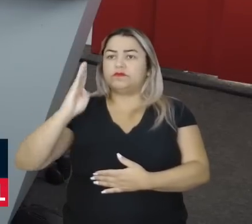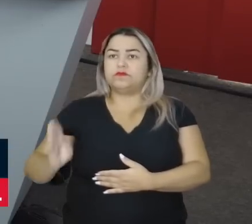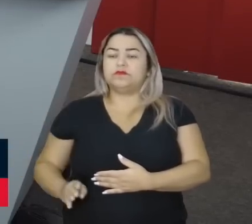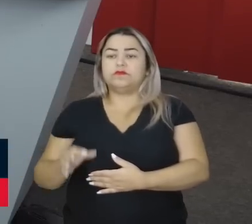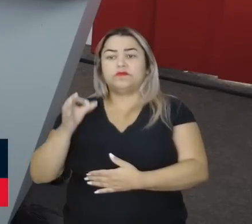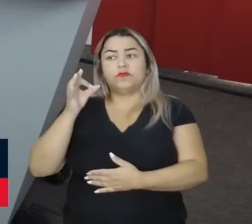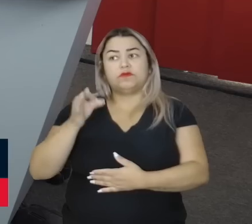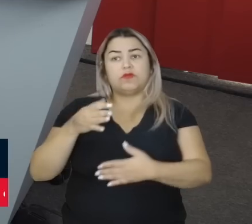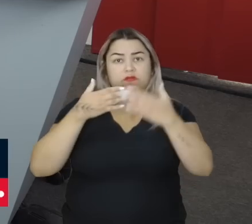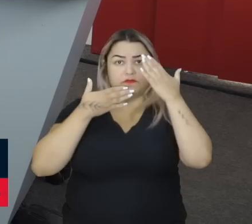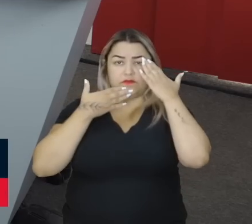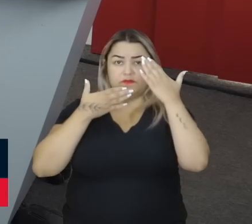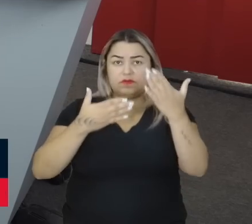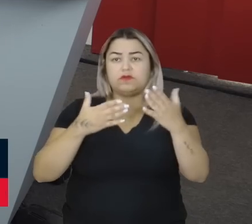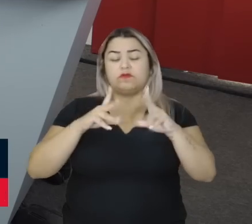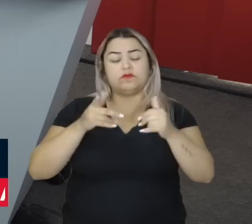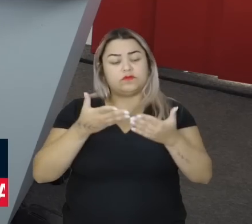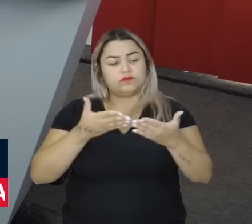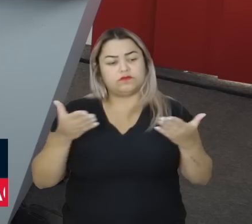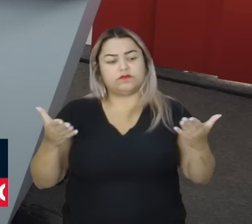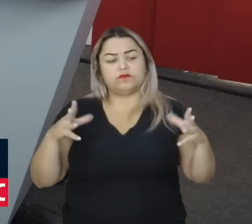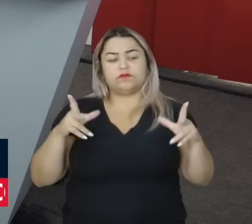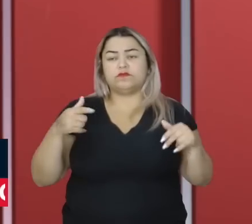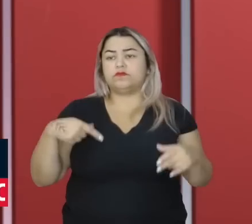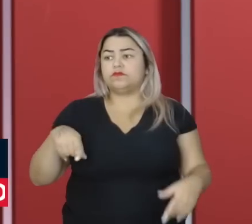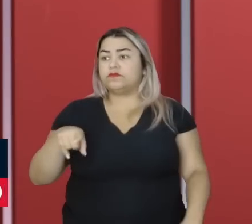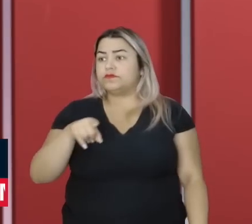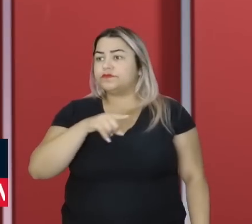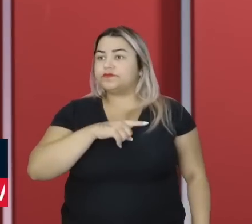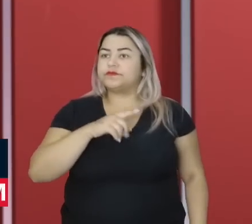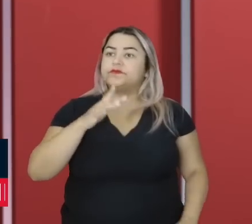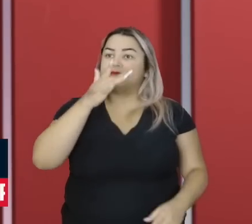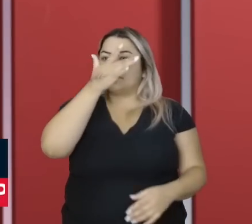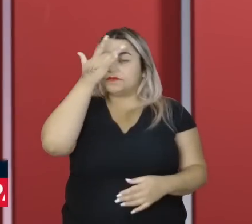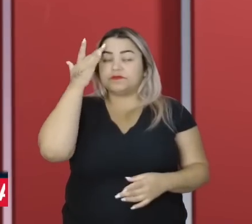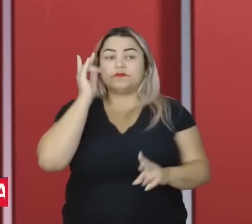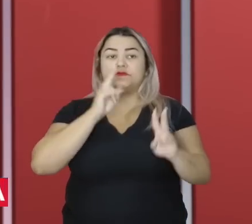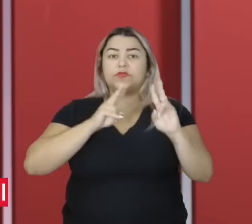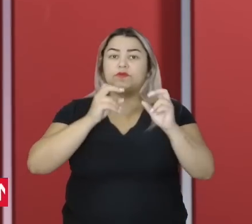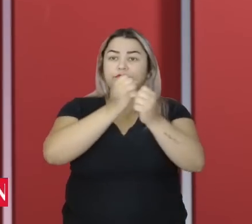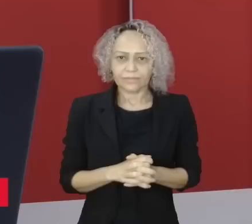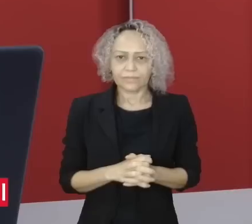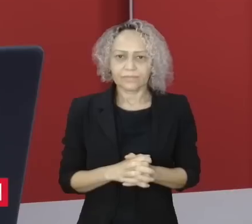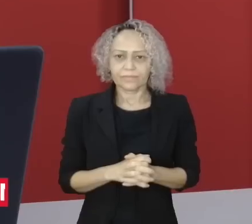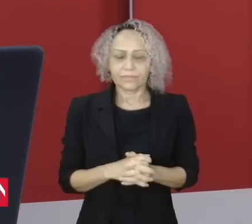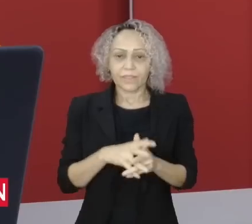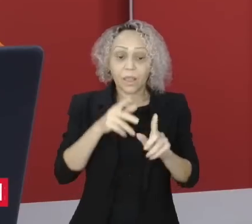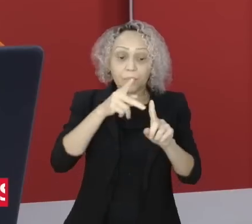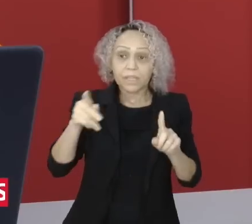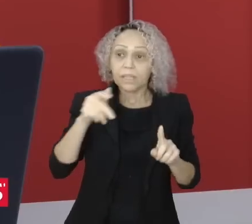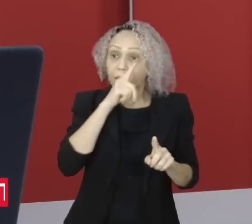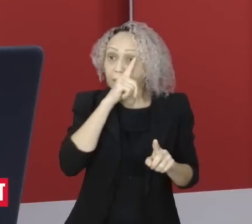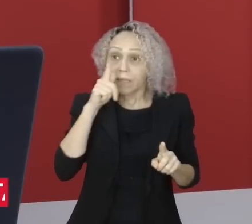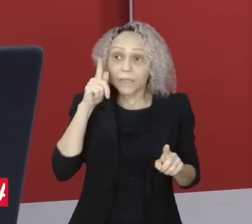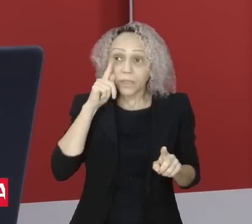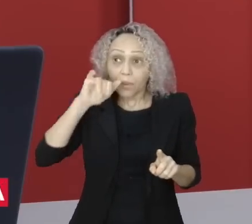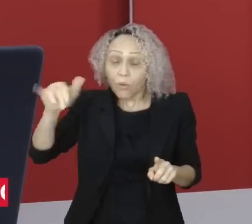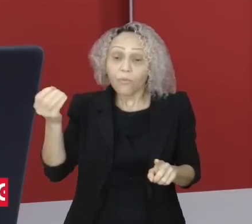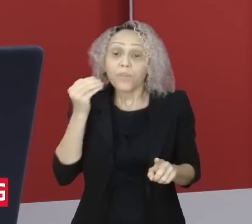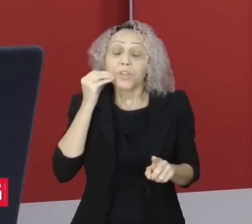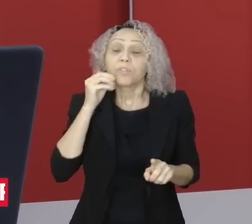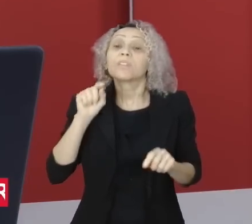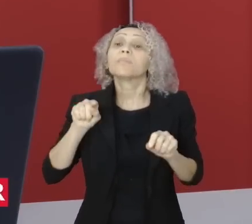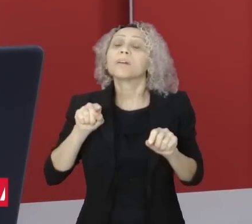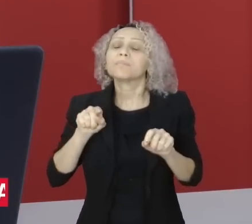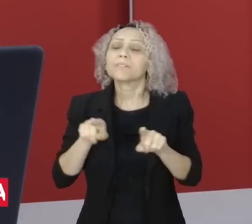quem agradeço, Amanda. Obrigada a você e a todo o nosso pessoal que assiste o Jornal PT. Um grande abraço. A presidenta Gleisi aproveitou